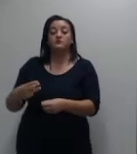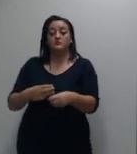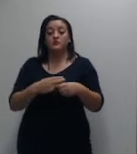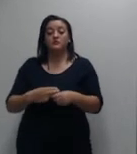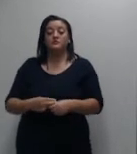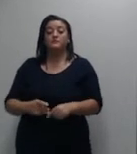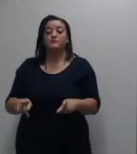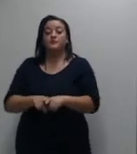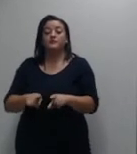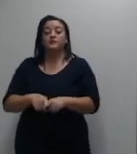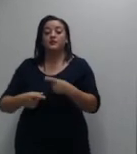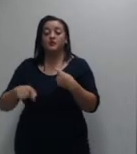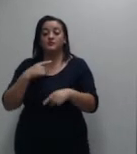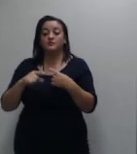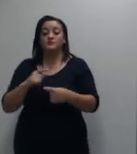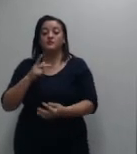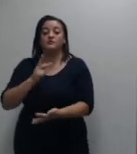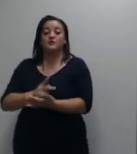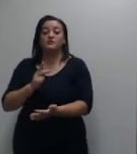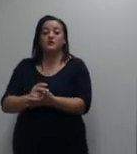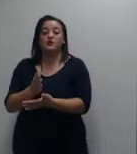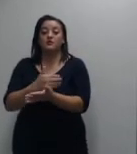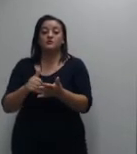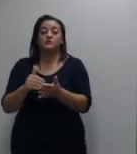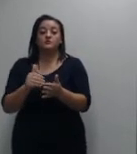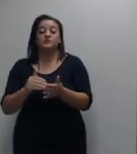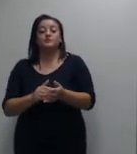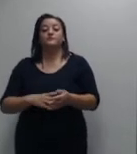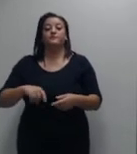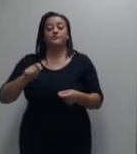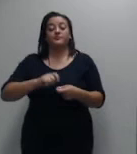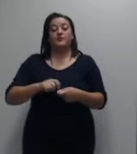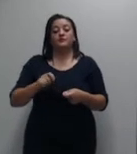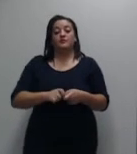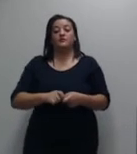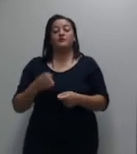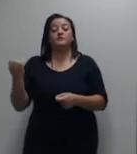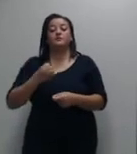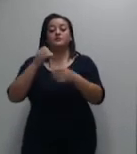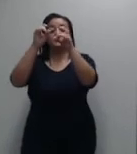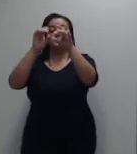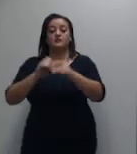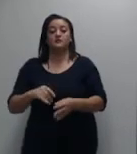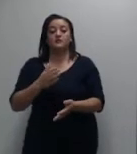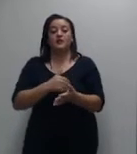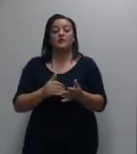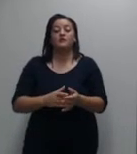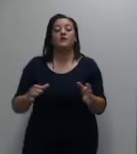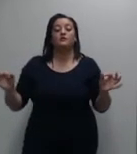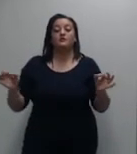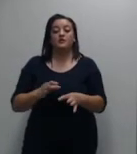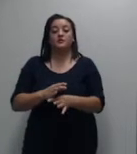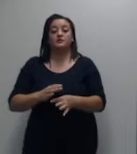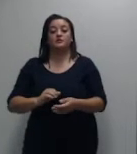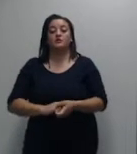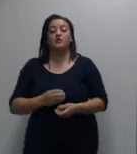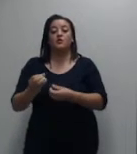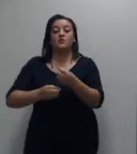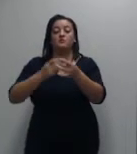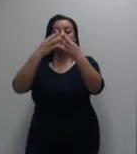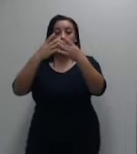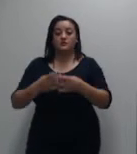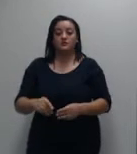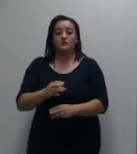tal debate e vai continuar com tudo importa destacar que até a finalização diz o ministro é